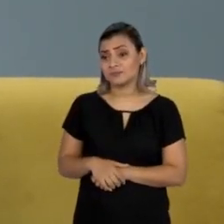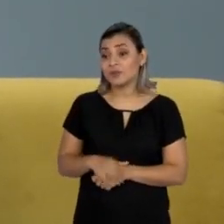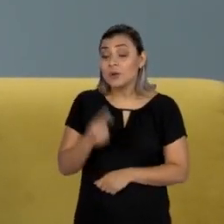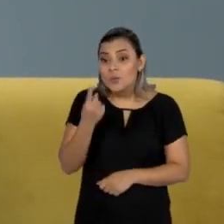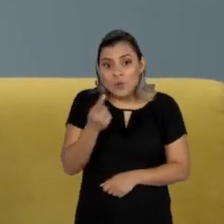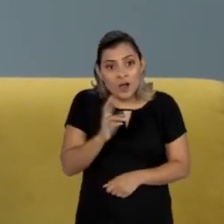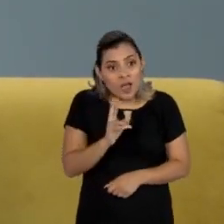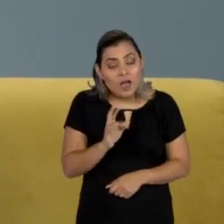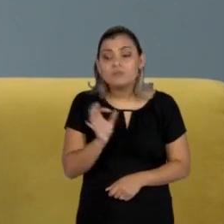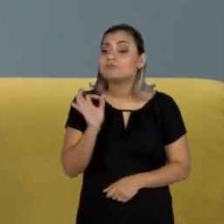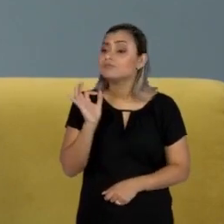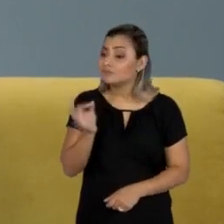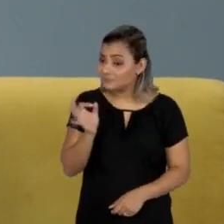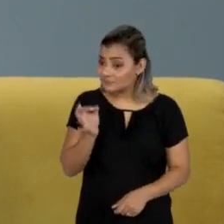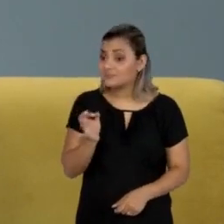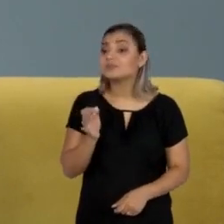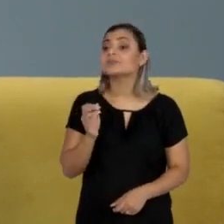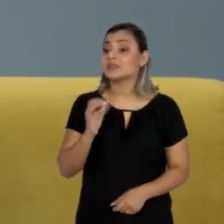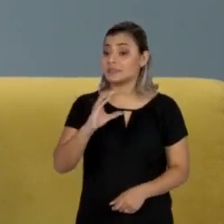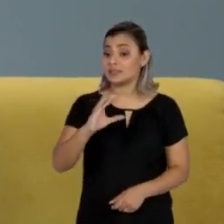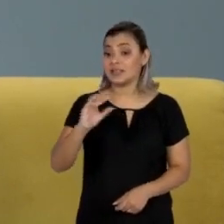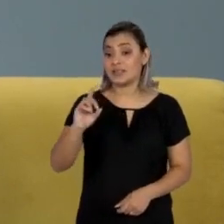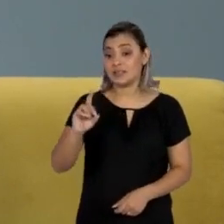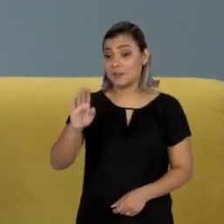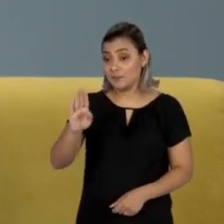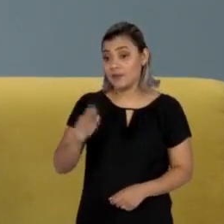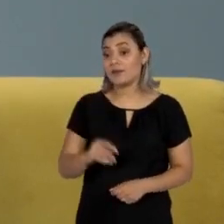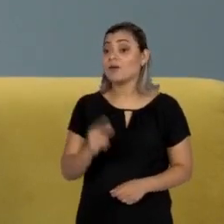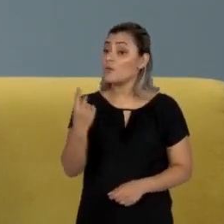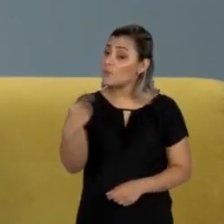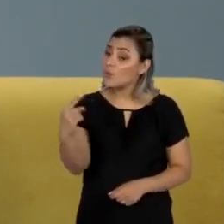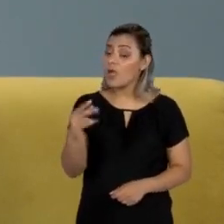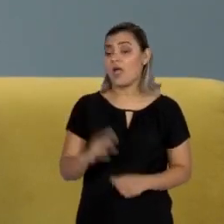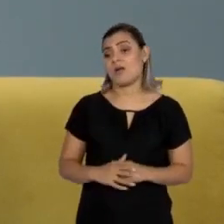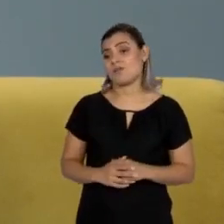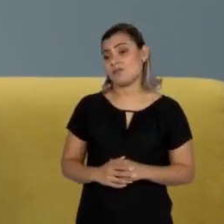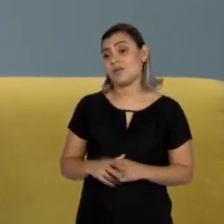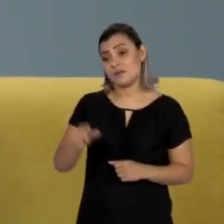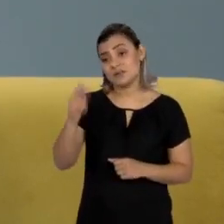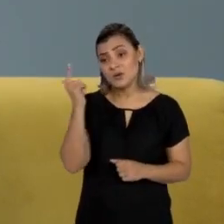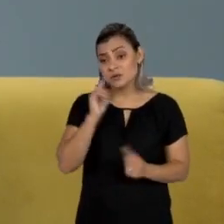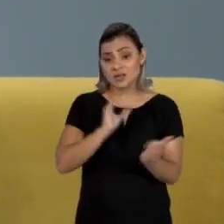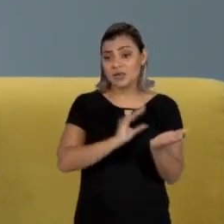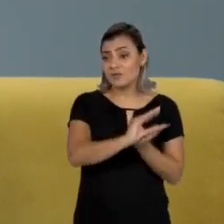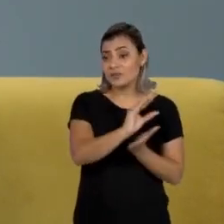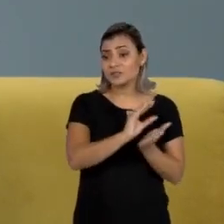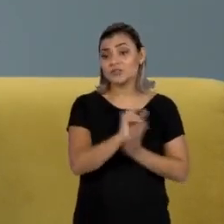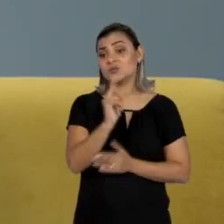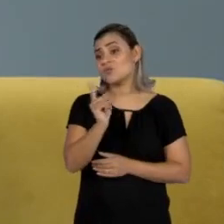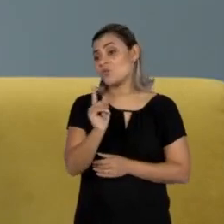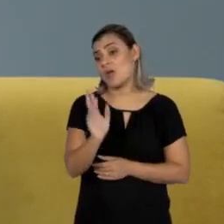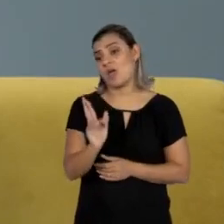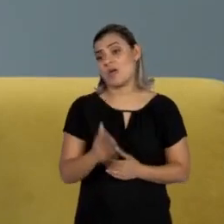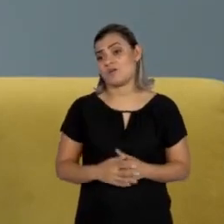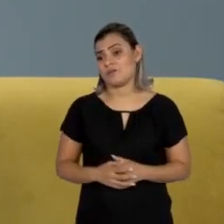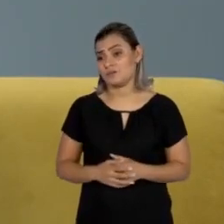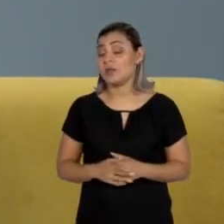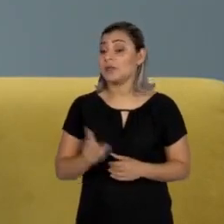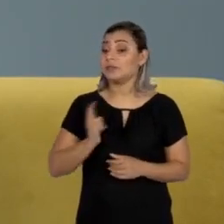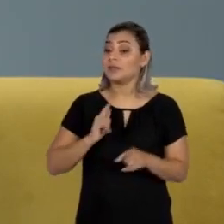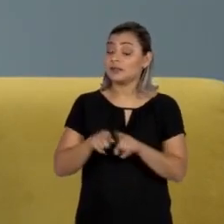opções, exatamente, CDBs de R$1, que você consegue investir a partir de R$1. Existem